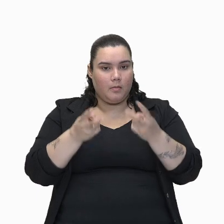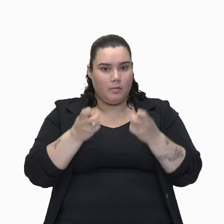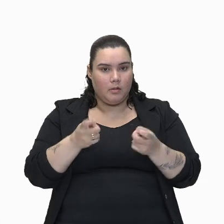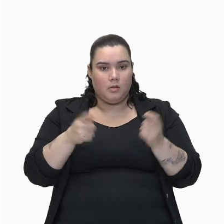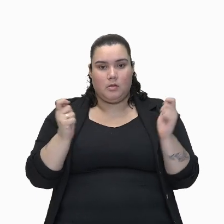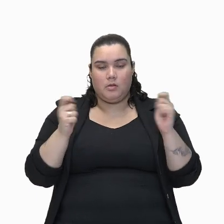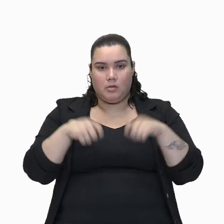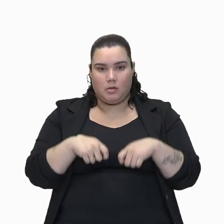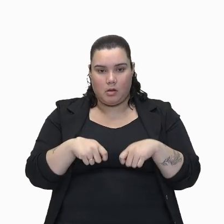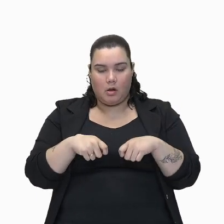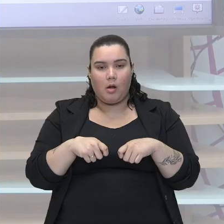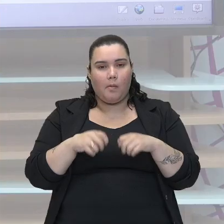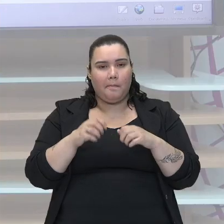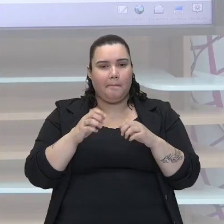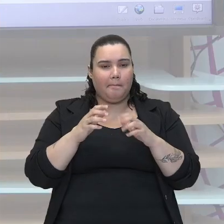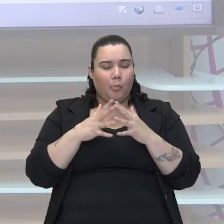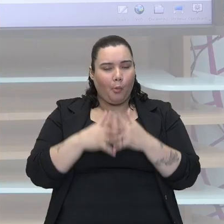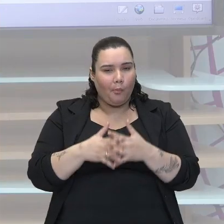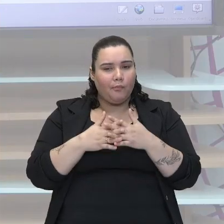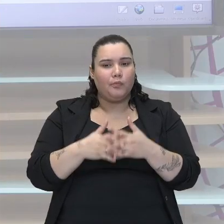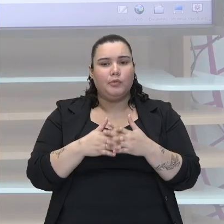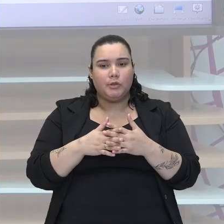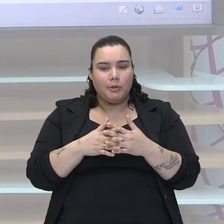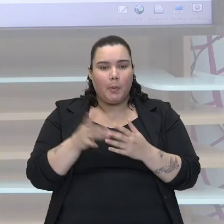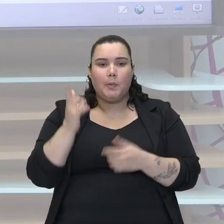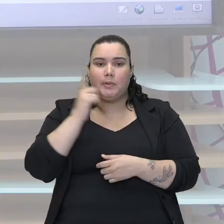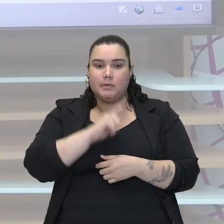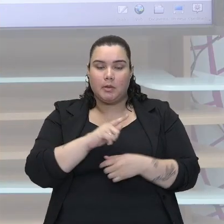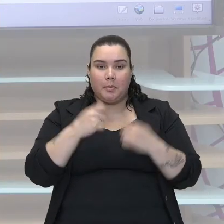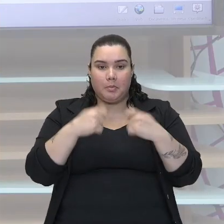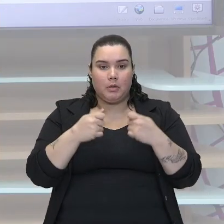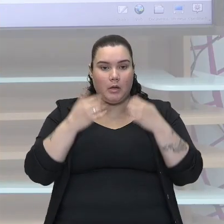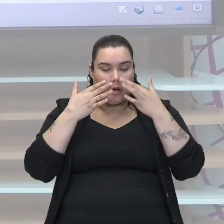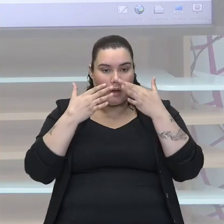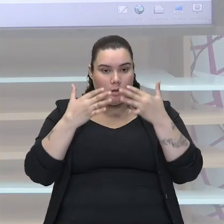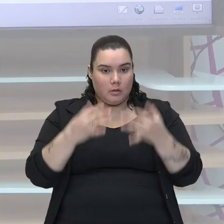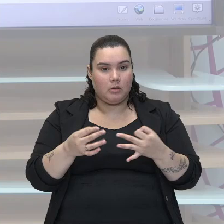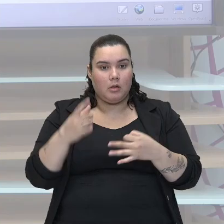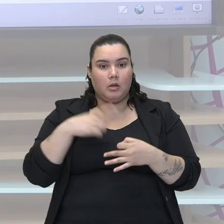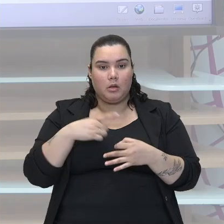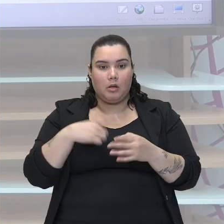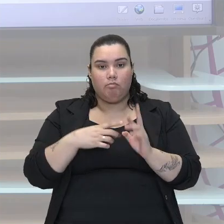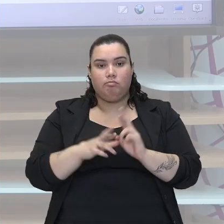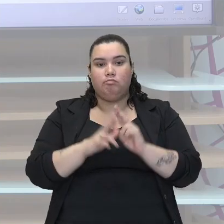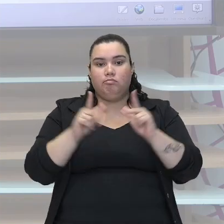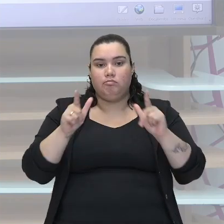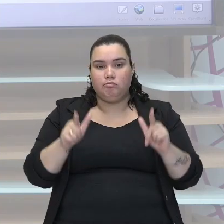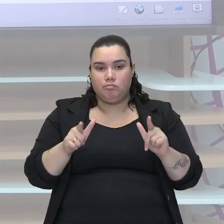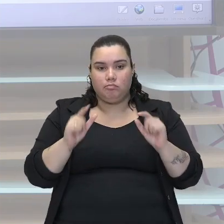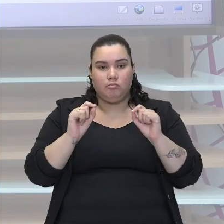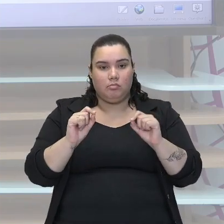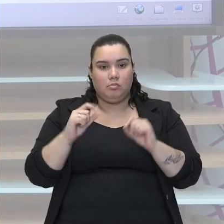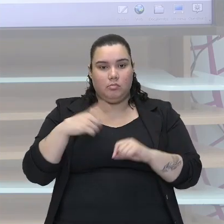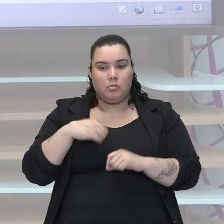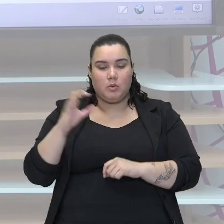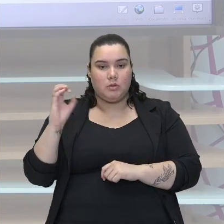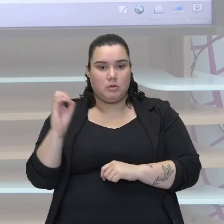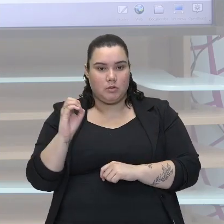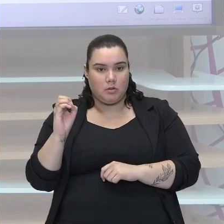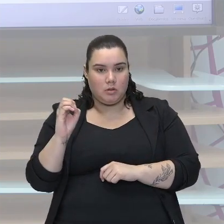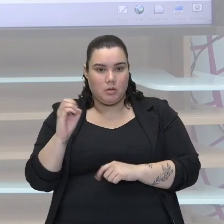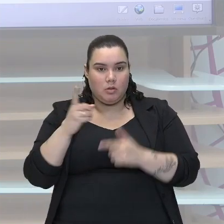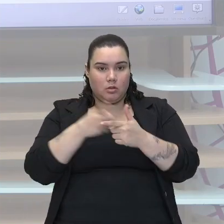para a gente confundir bastante também. Muita atenção. Existe uma grande diferença entre você pegar o 0